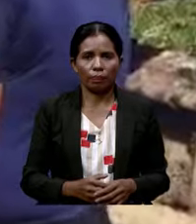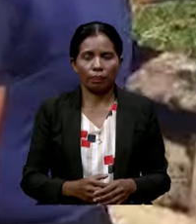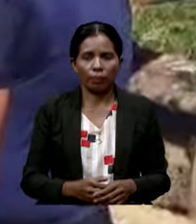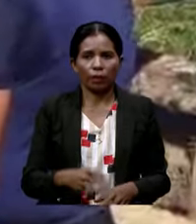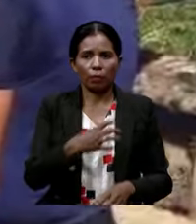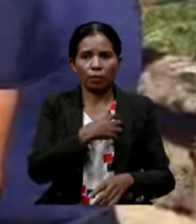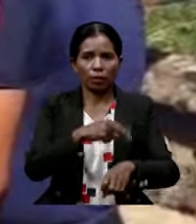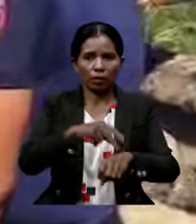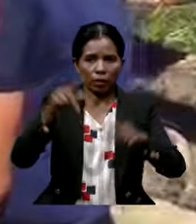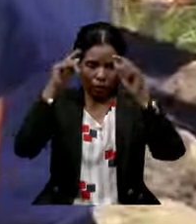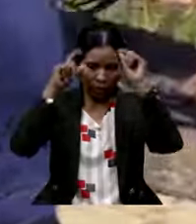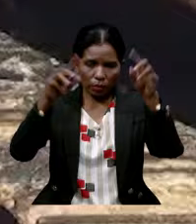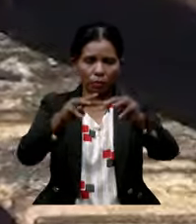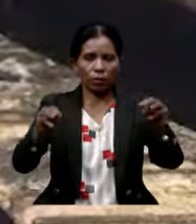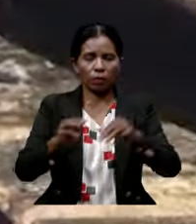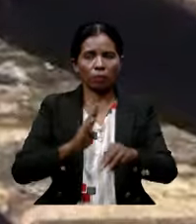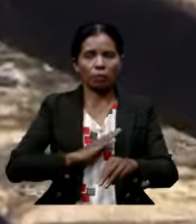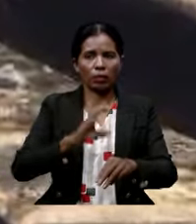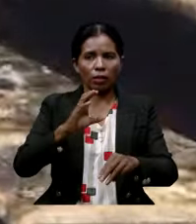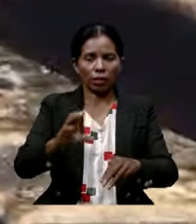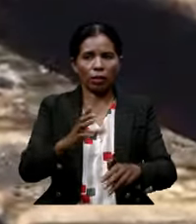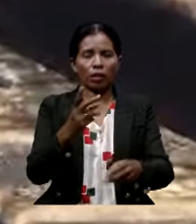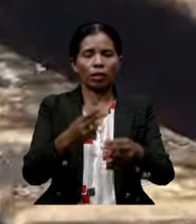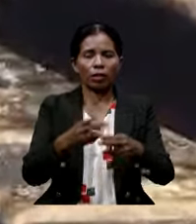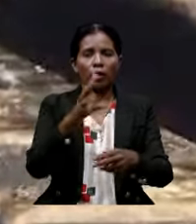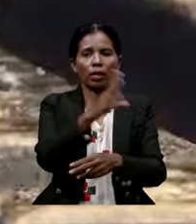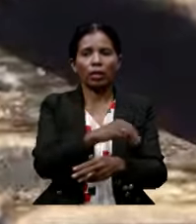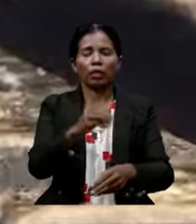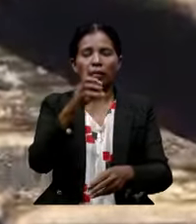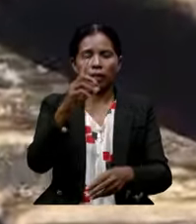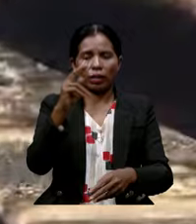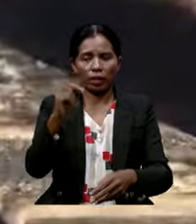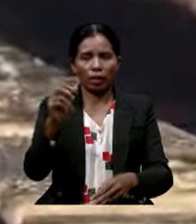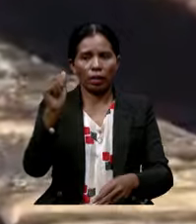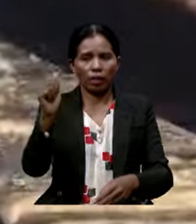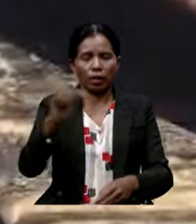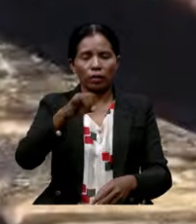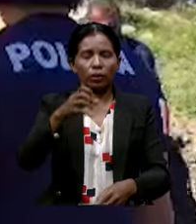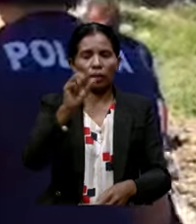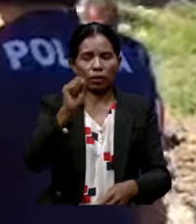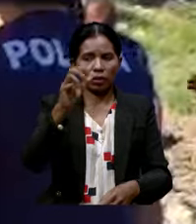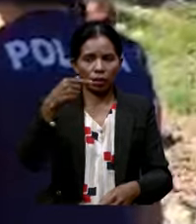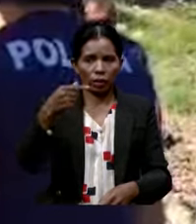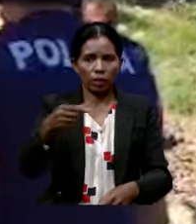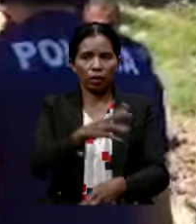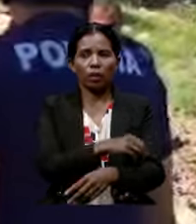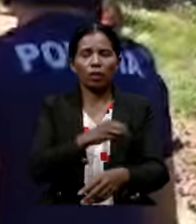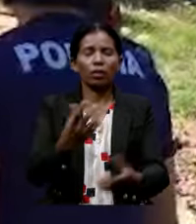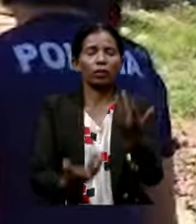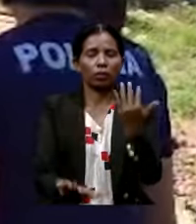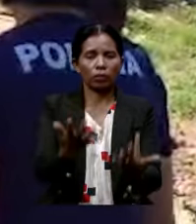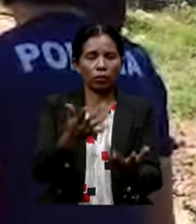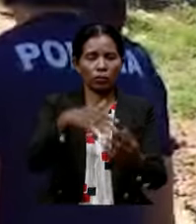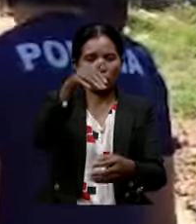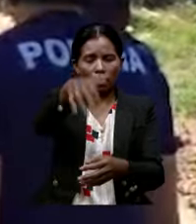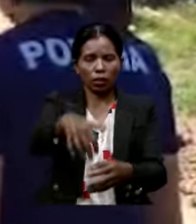Polícia Nacional Timor-Leste, município de Bocó, identificou o suspeito inicial DM AJSGG, nebe alegadamente suna